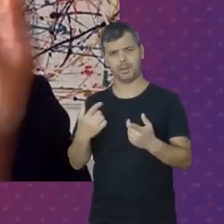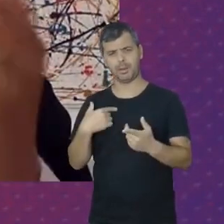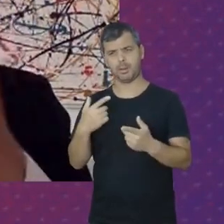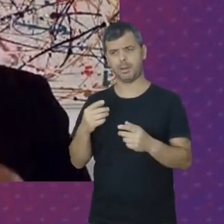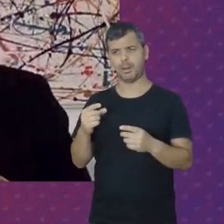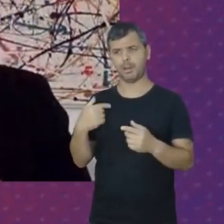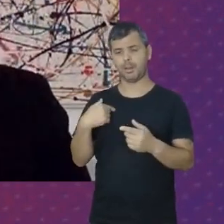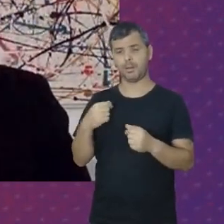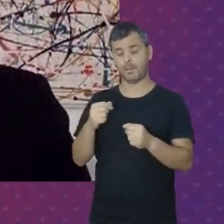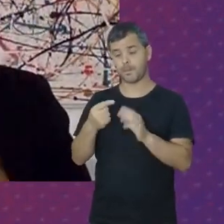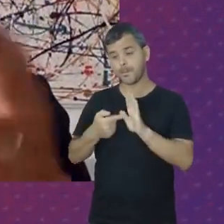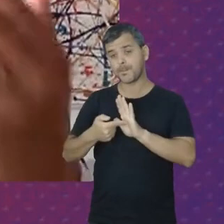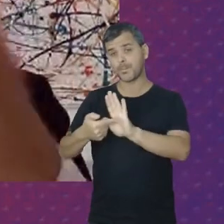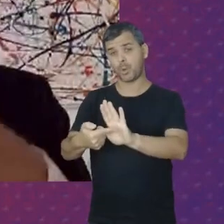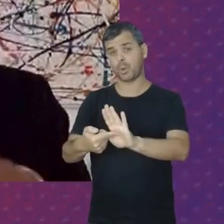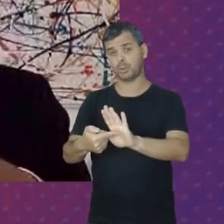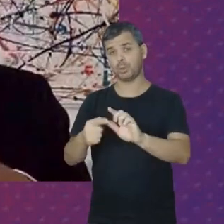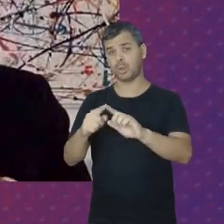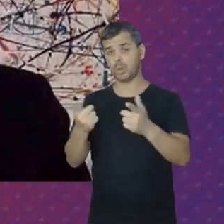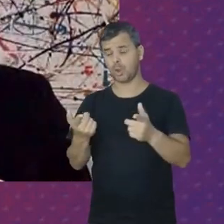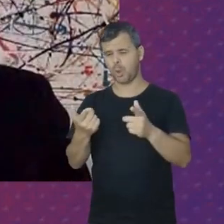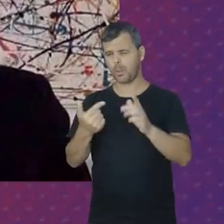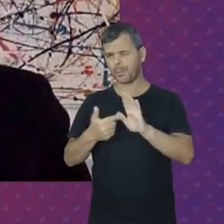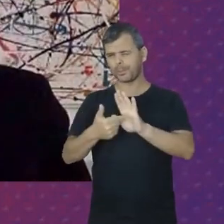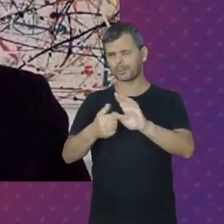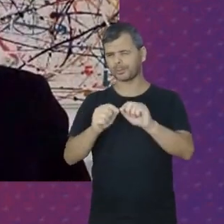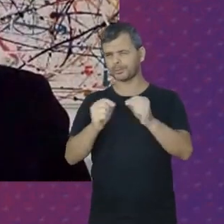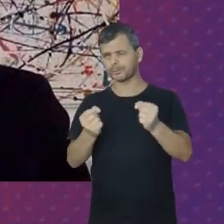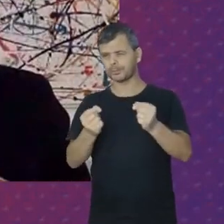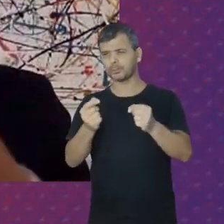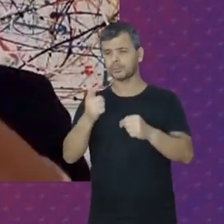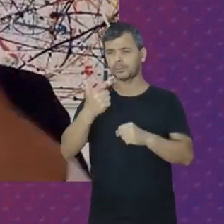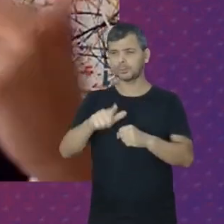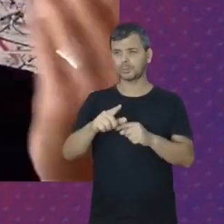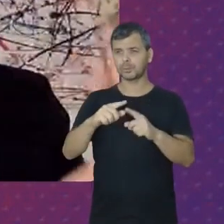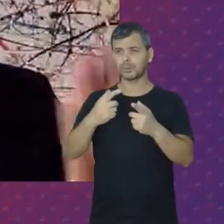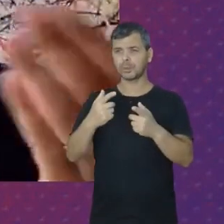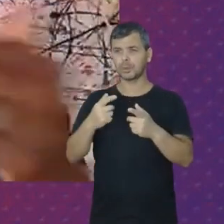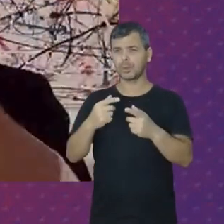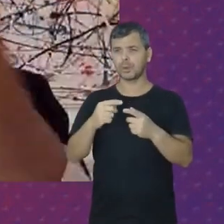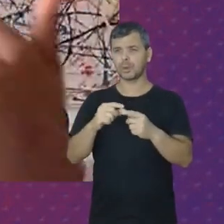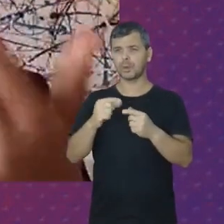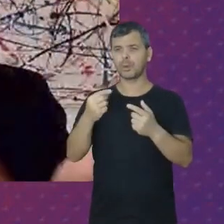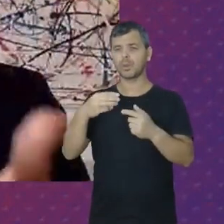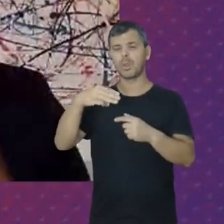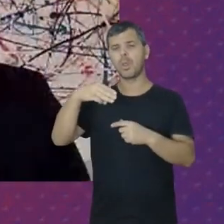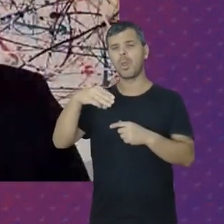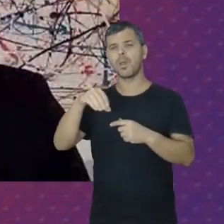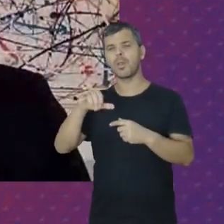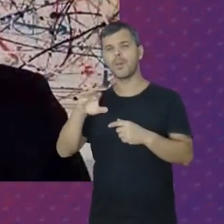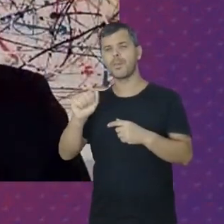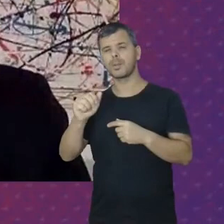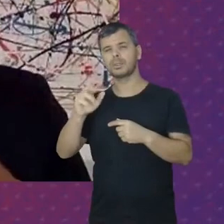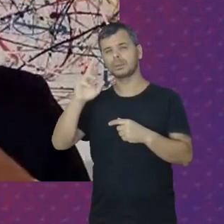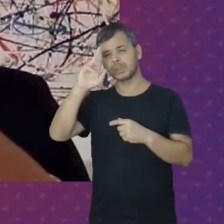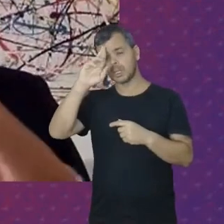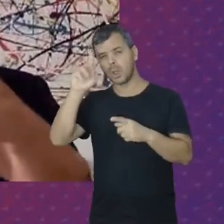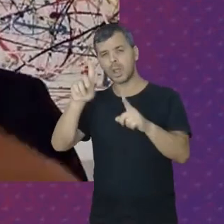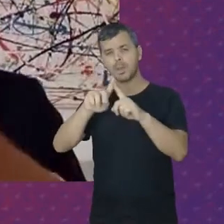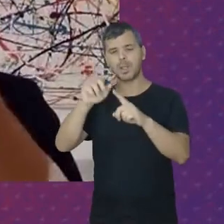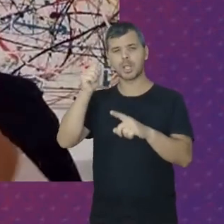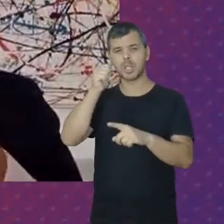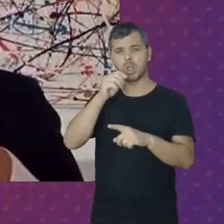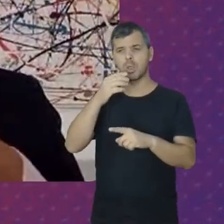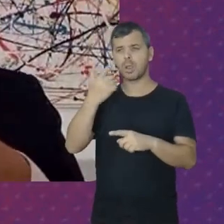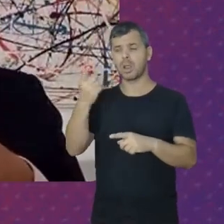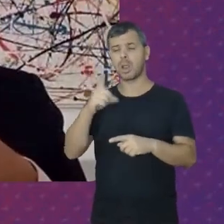acaba reforçando, né, ou reflete o reforço do mito do bom senhor e da boa senhora. Ou seja,